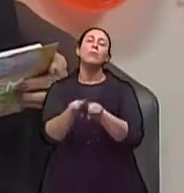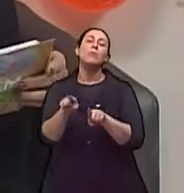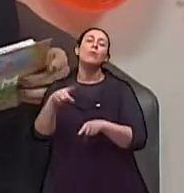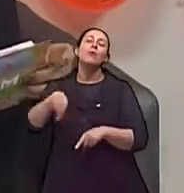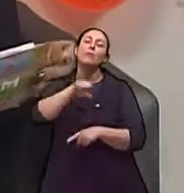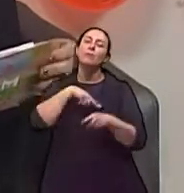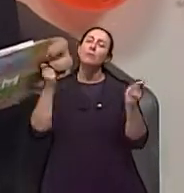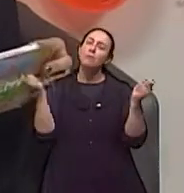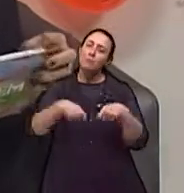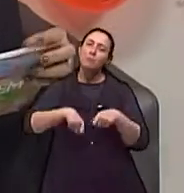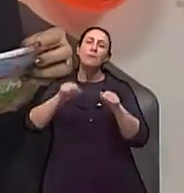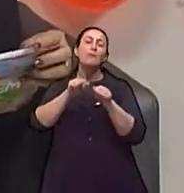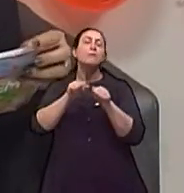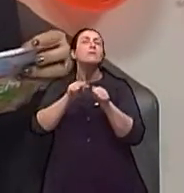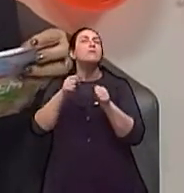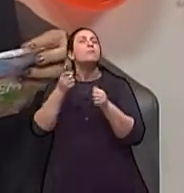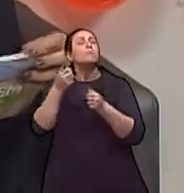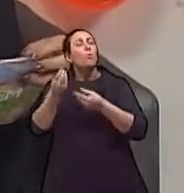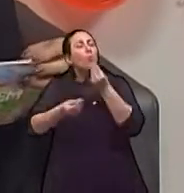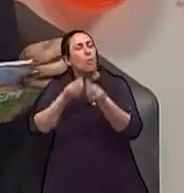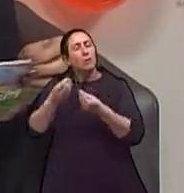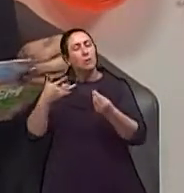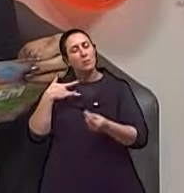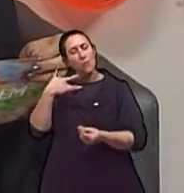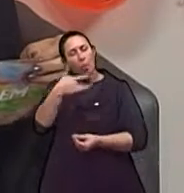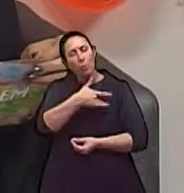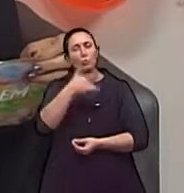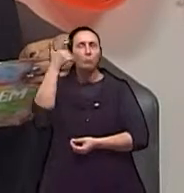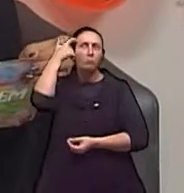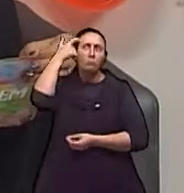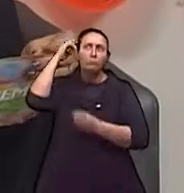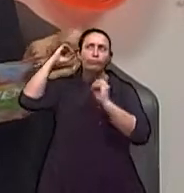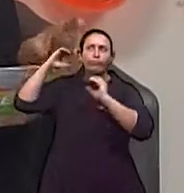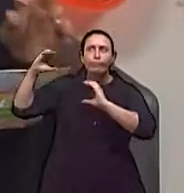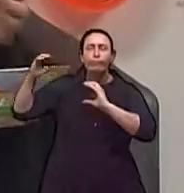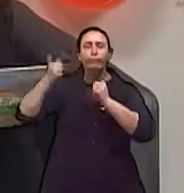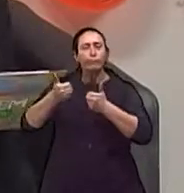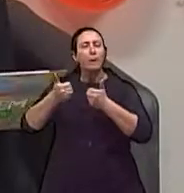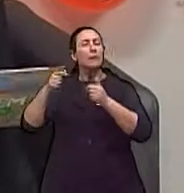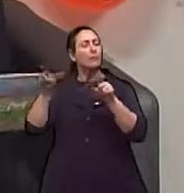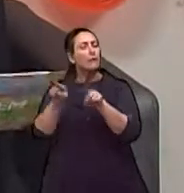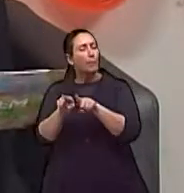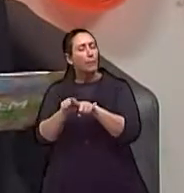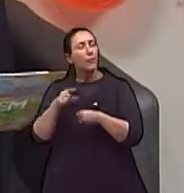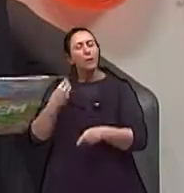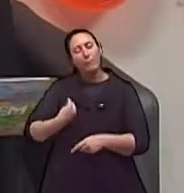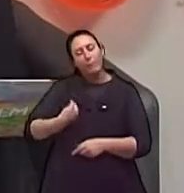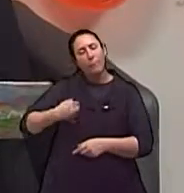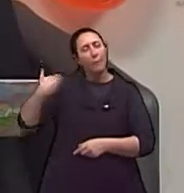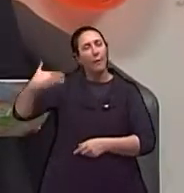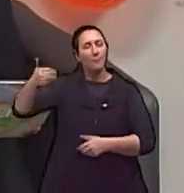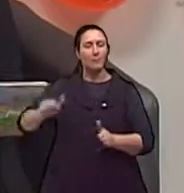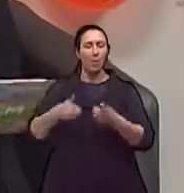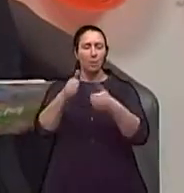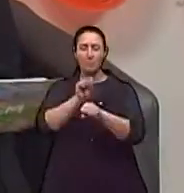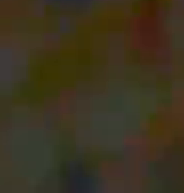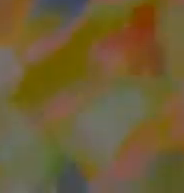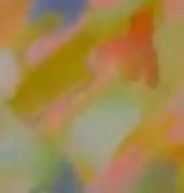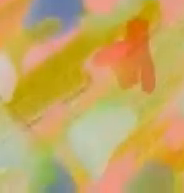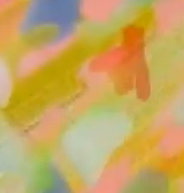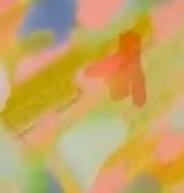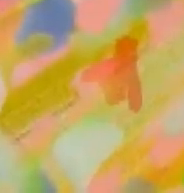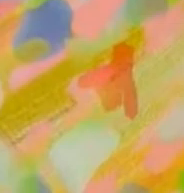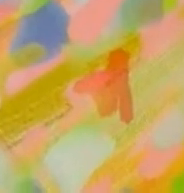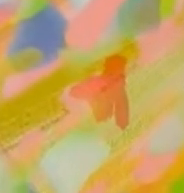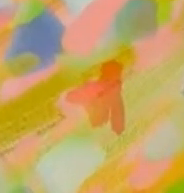a gente pode fazer para continuar com saúde mental adequada e viver cada vez mais e melhor já